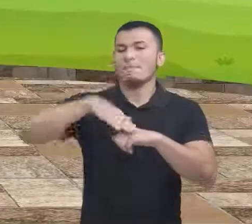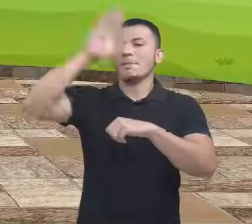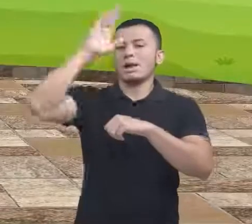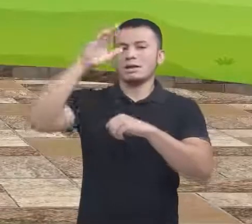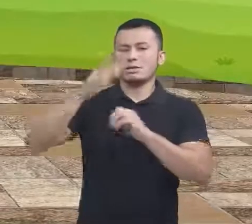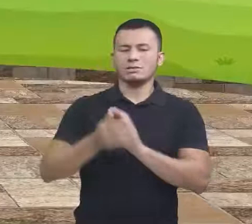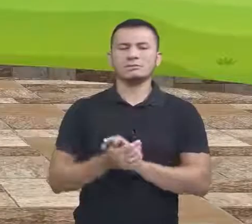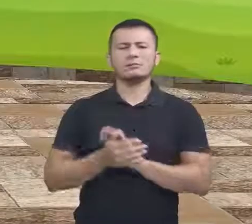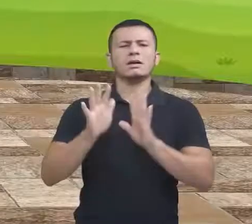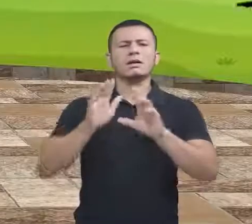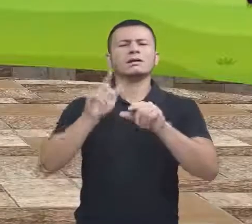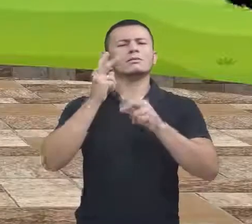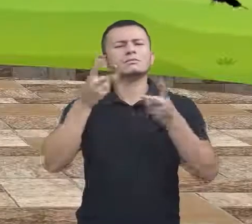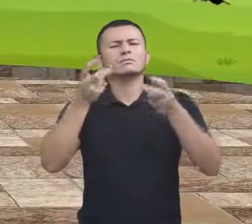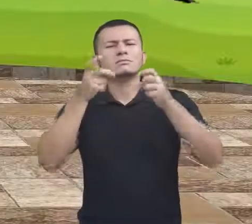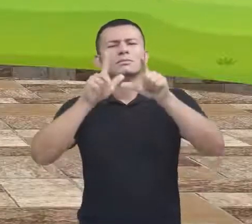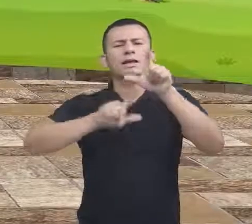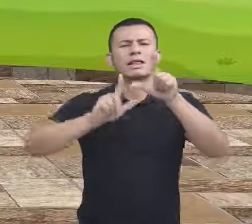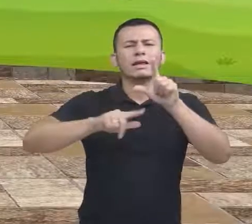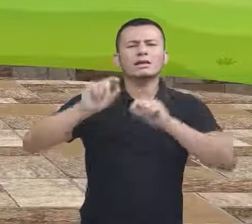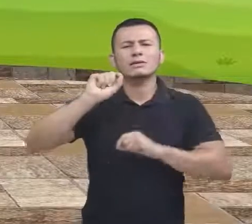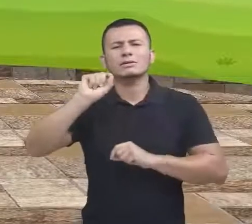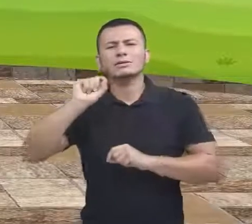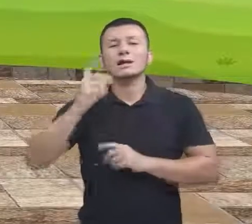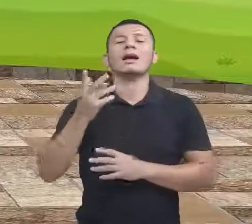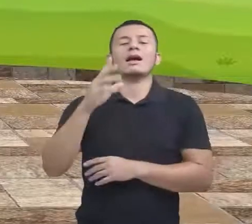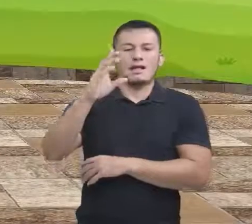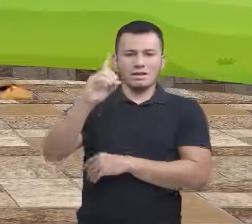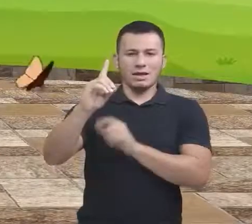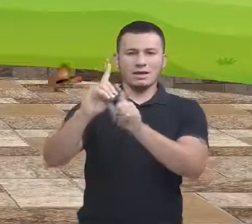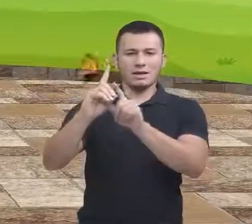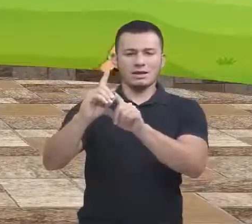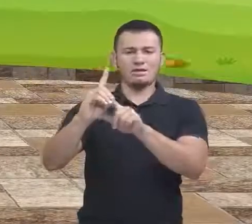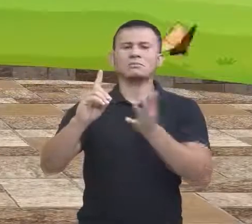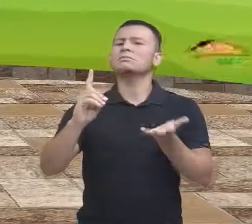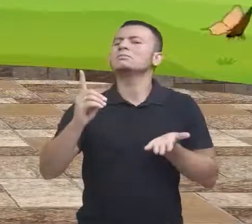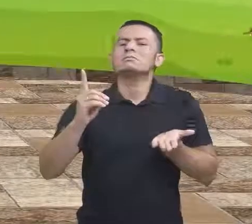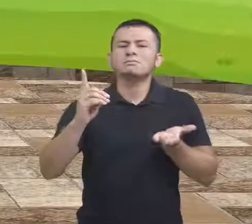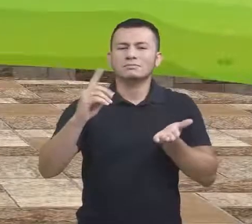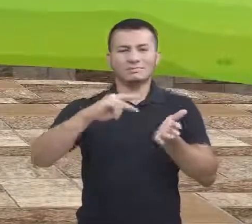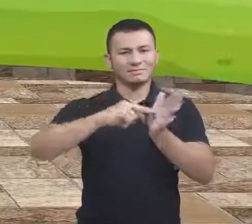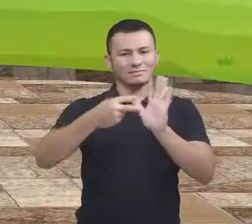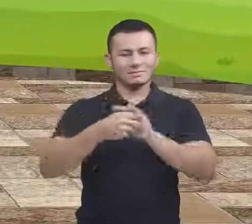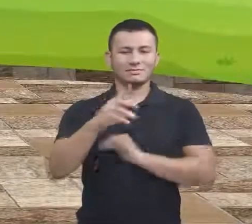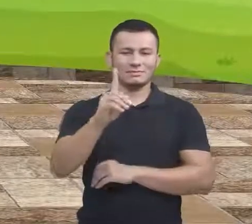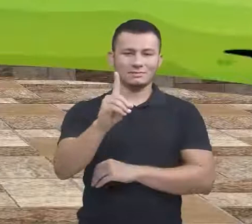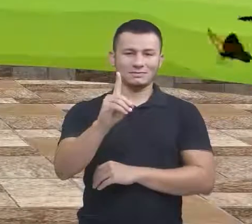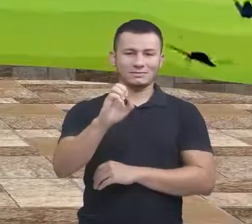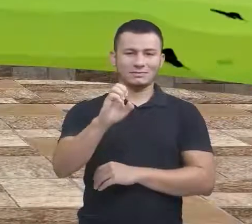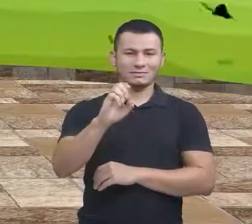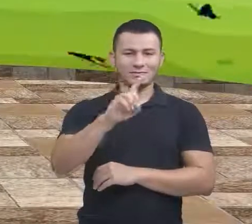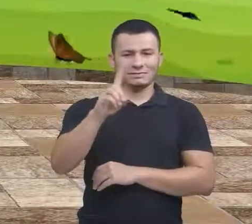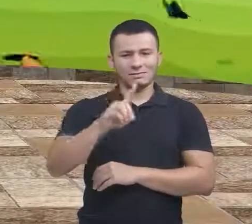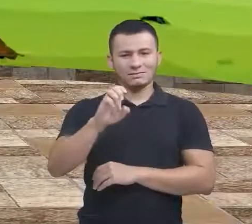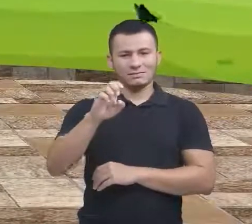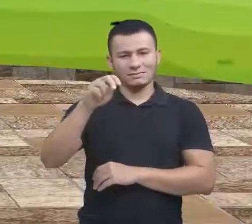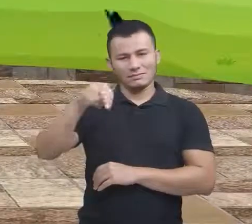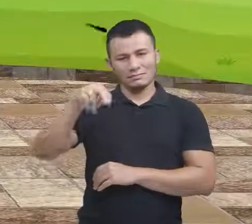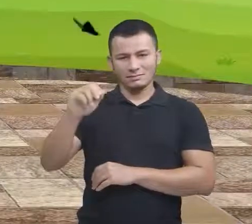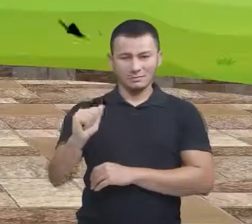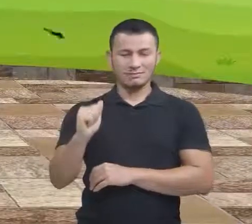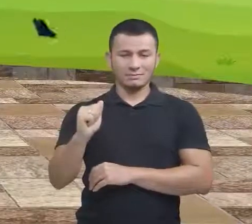semana essa casinha que letra é essa é a letra D desde que Dedé a cena